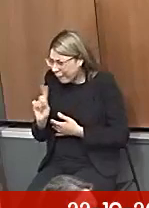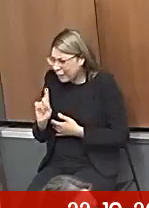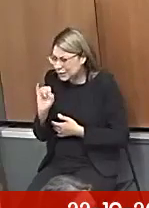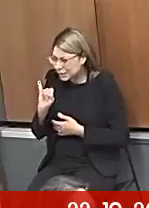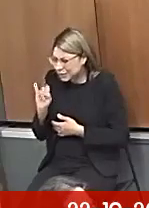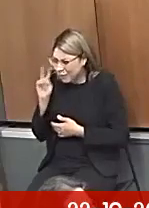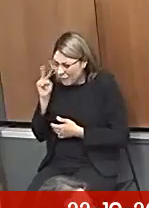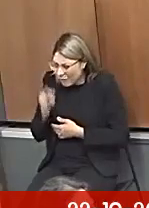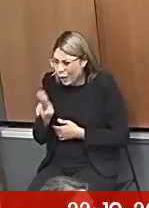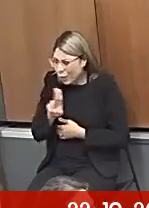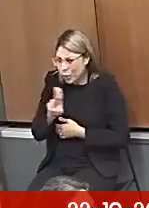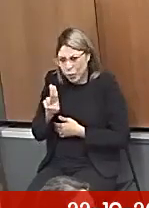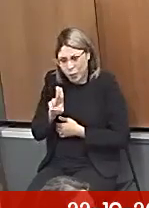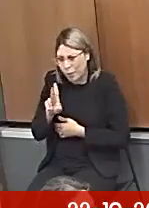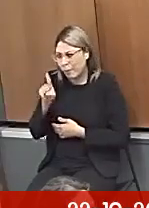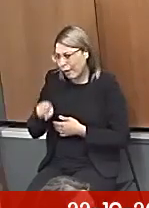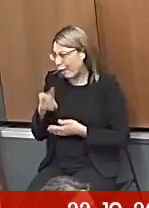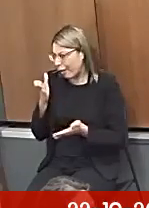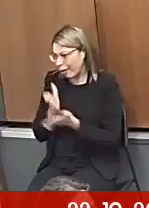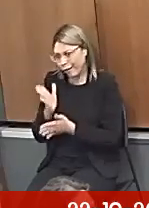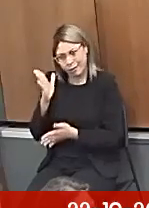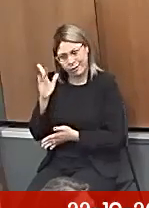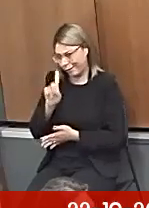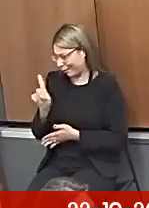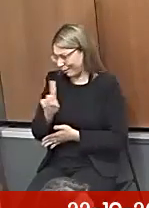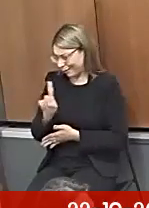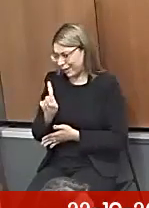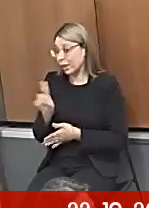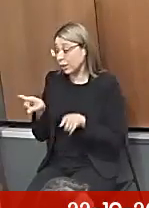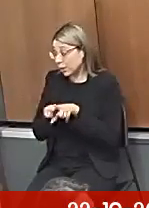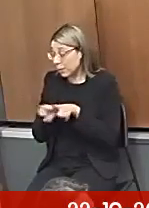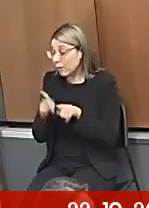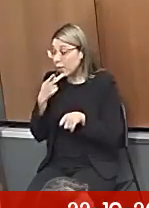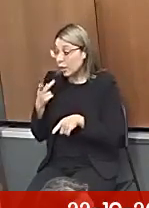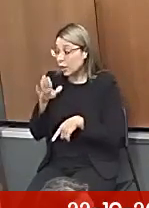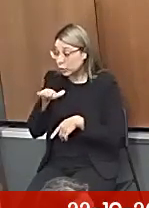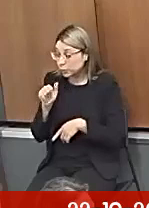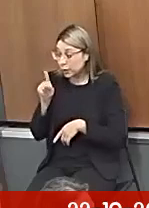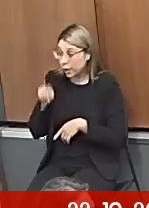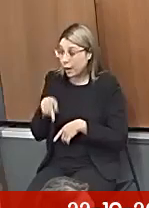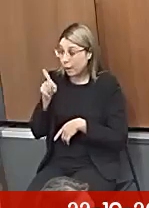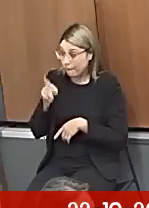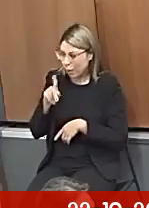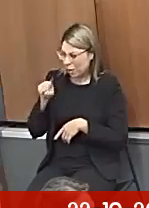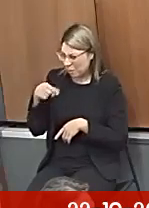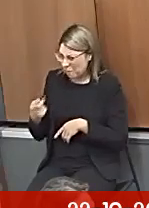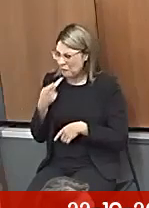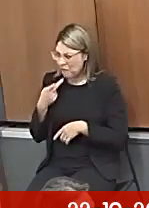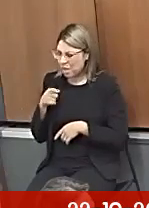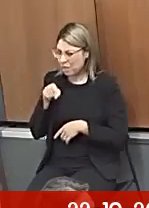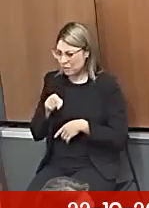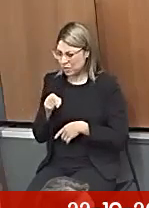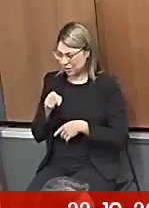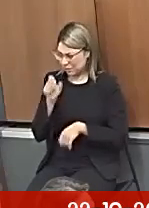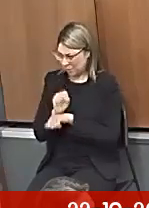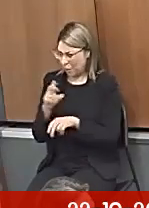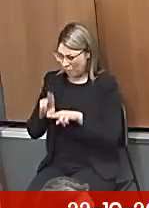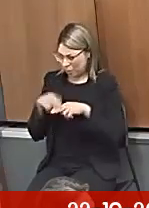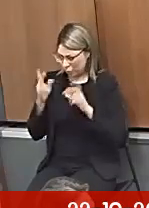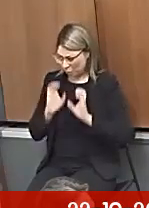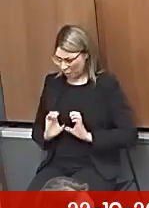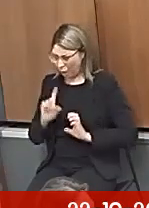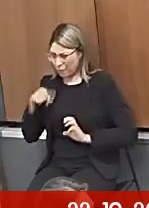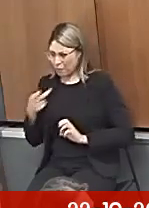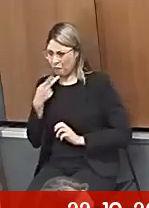nome dele lá, ele já vai ser reprovado pela prova. Segundo, que primeiro falaram para ele, você foi chamado por nota, depois viraram para ele e falaram, você foi barrado pelo comportamento,